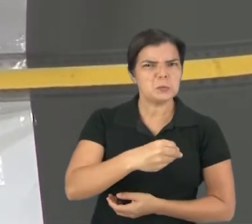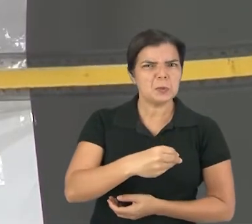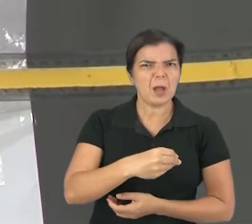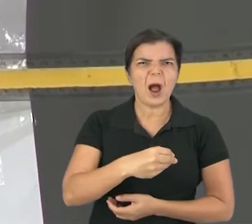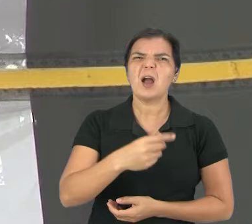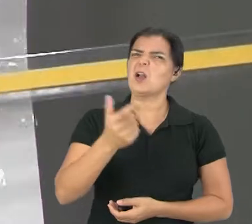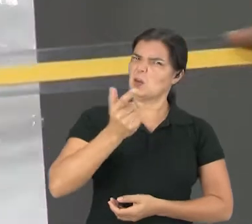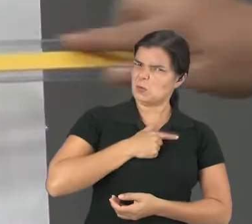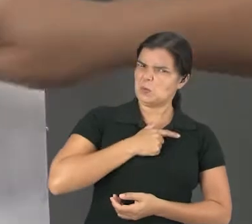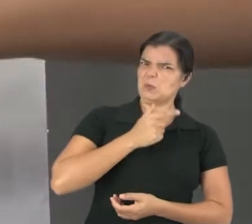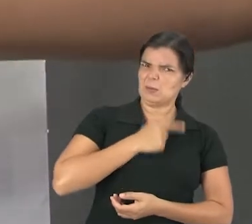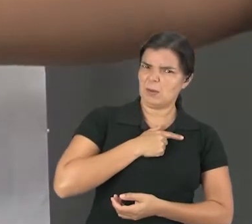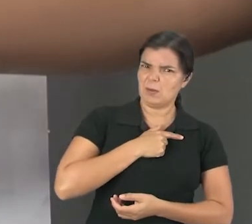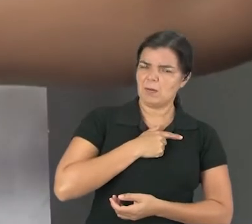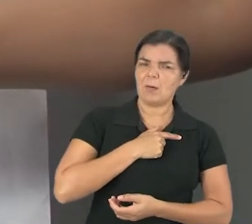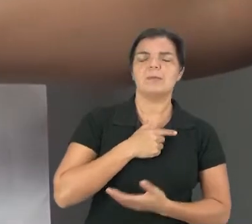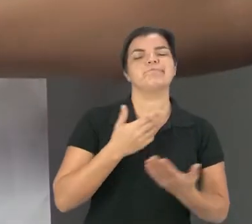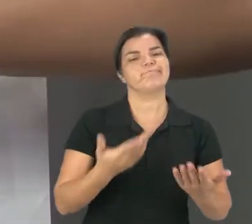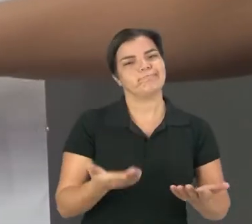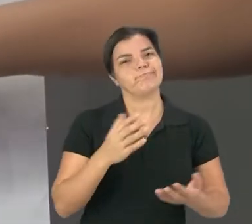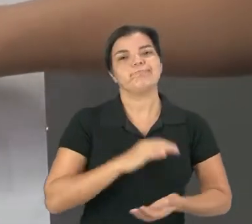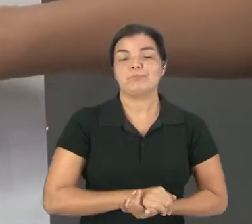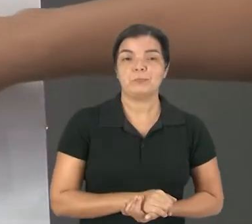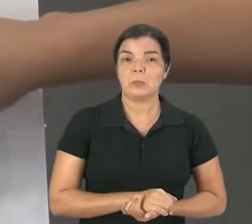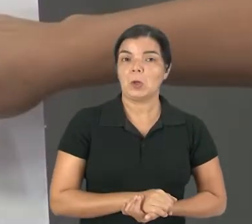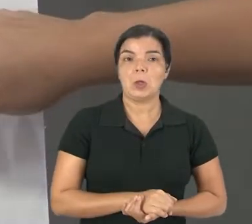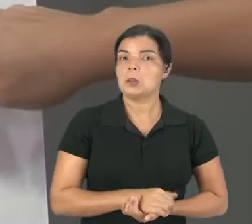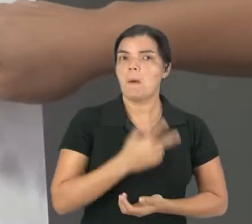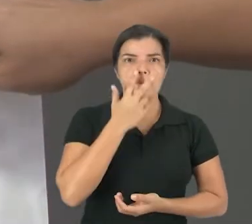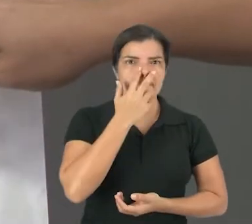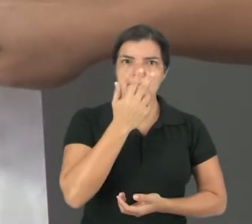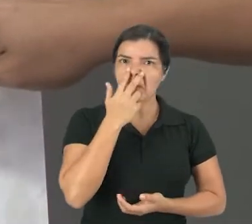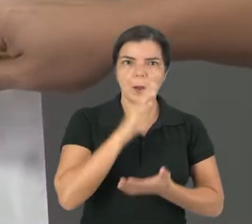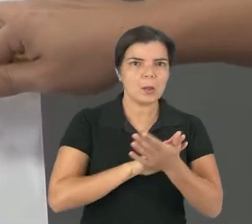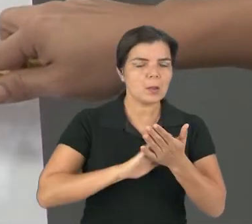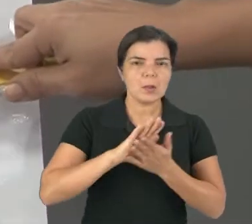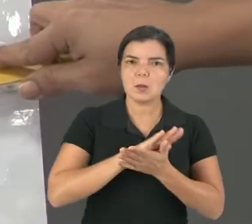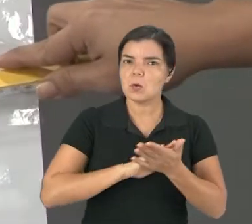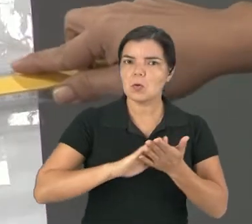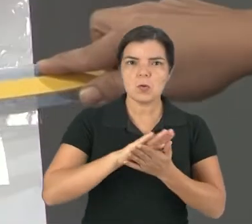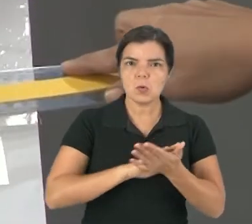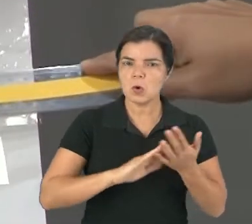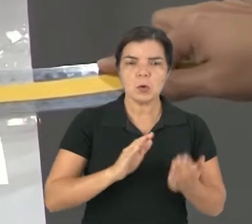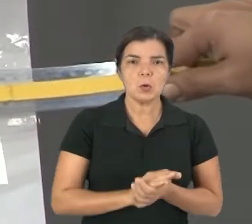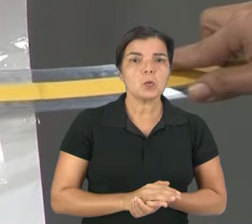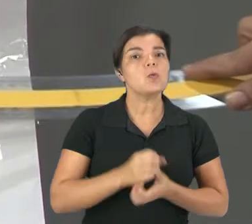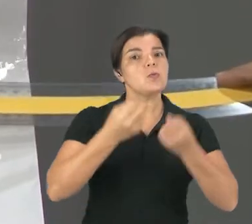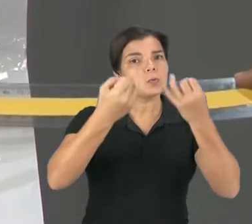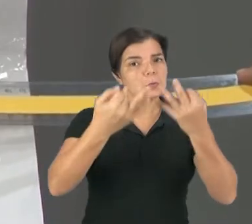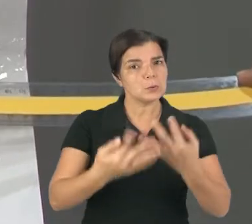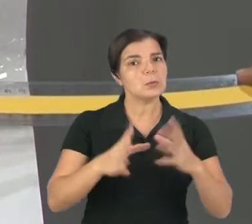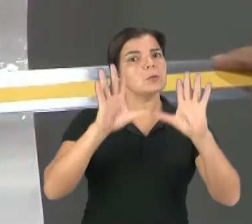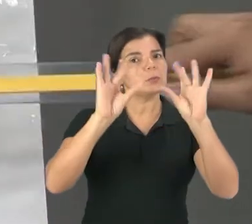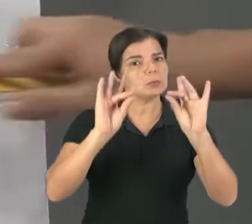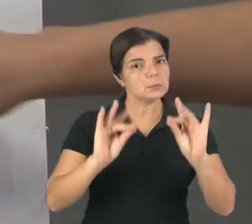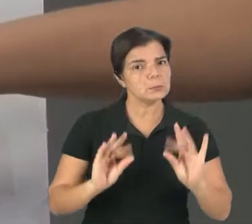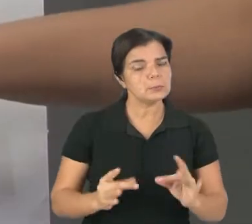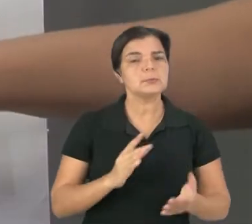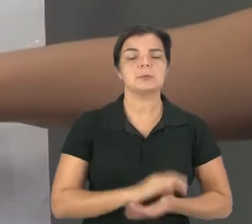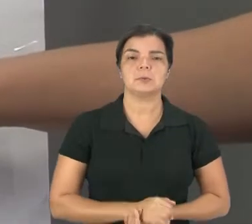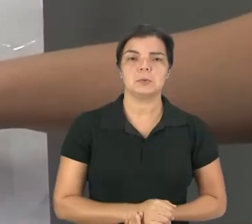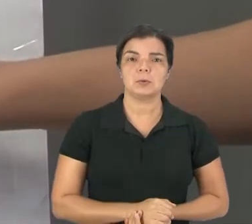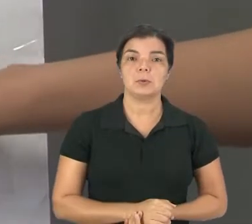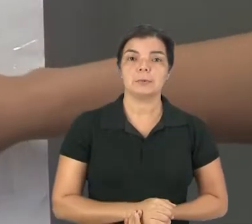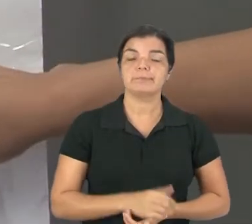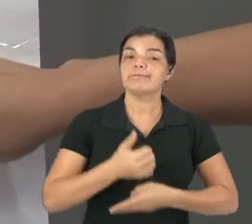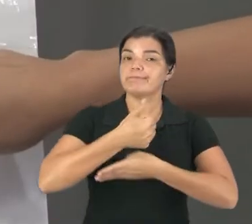aqueles monstrenguinhos? Pois olha, não se pareciam nada com o retrato que deles me fizeste.